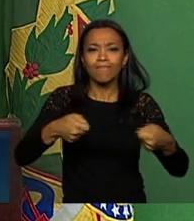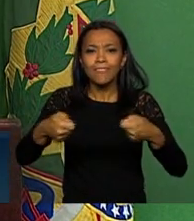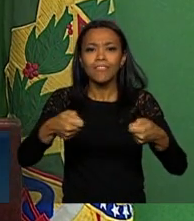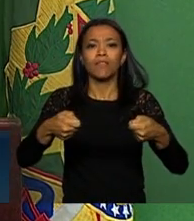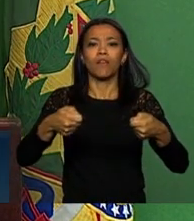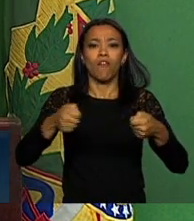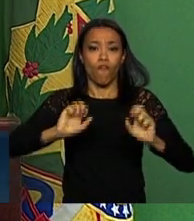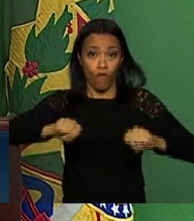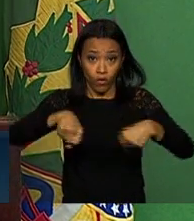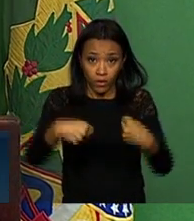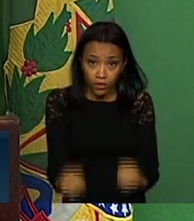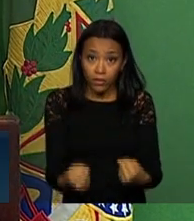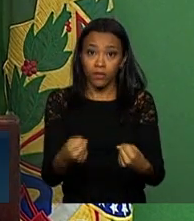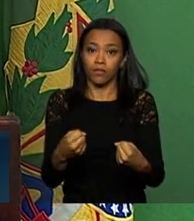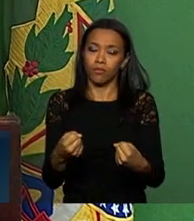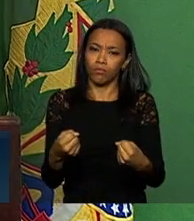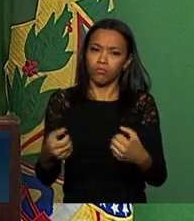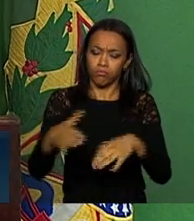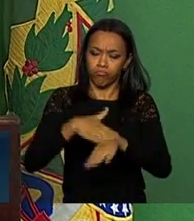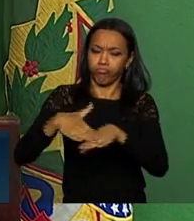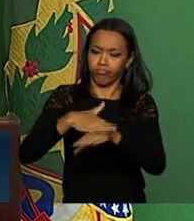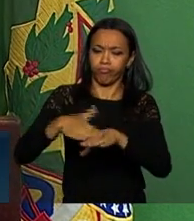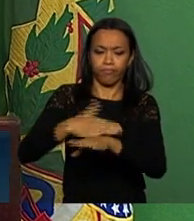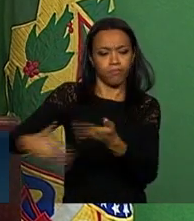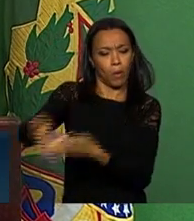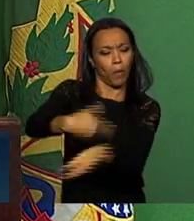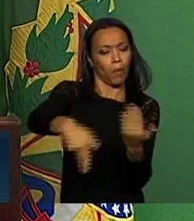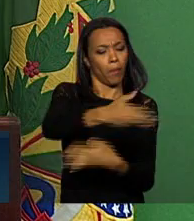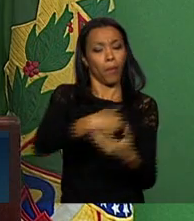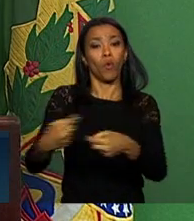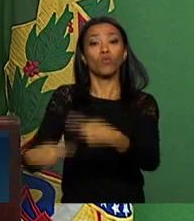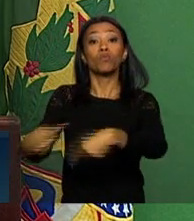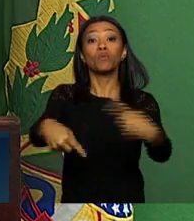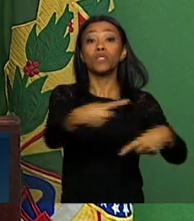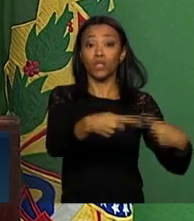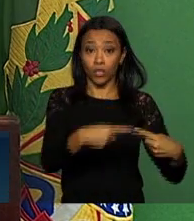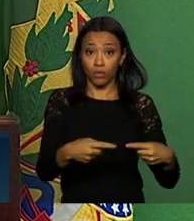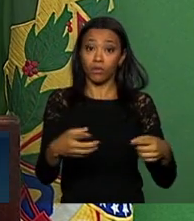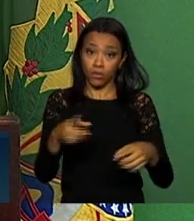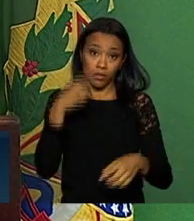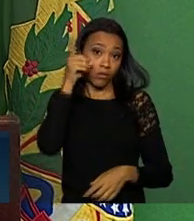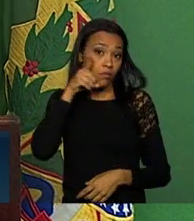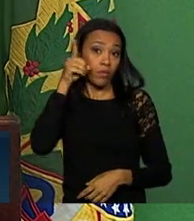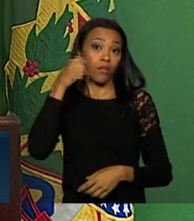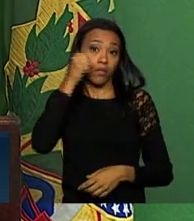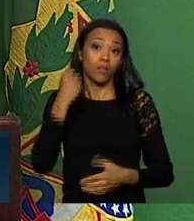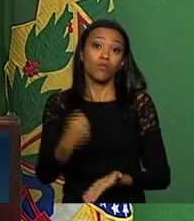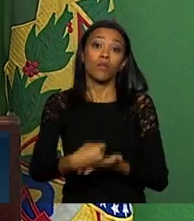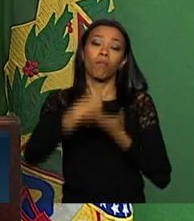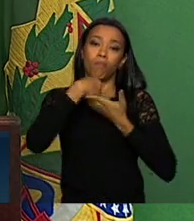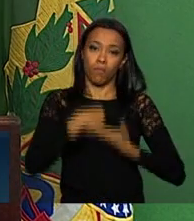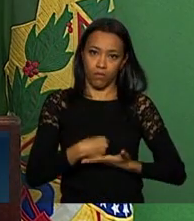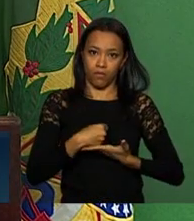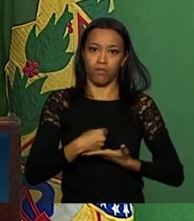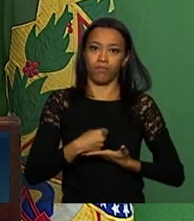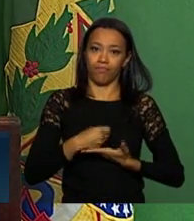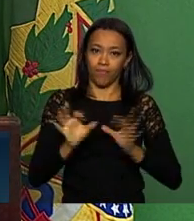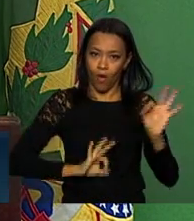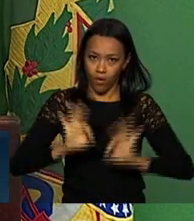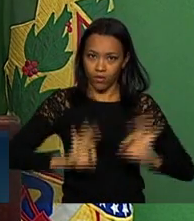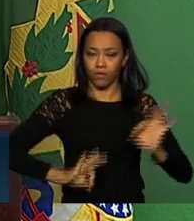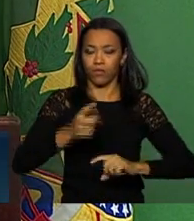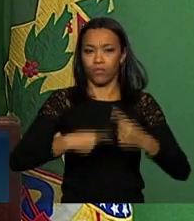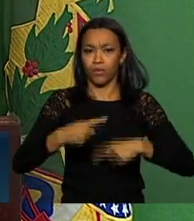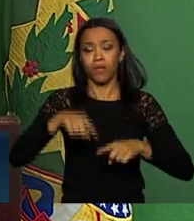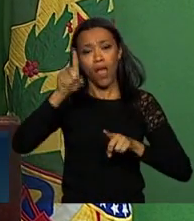as relações com os partidos e com os parlamentares que nos dão sustentação política trata-se de uma